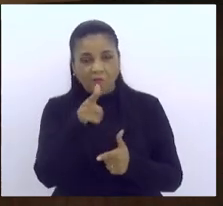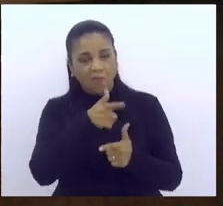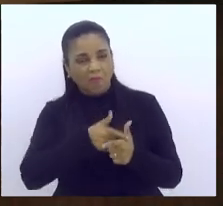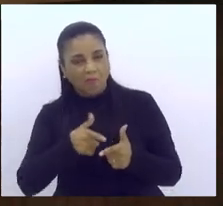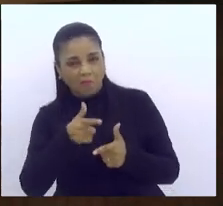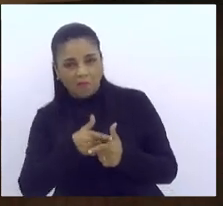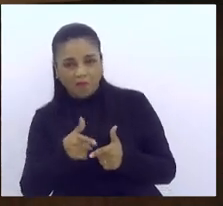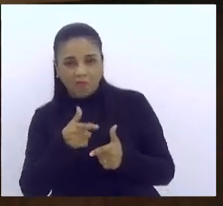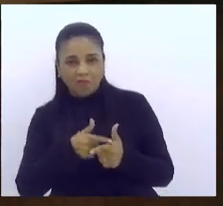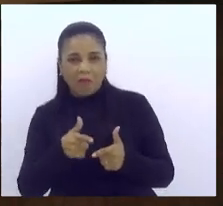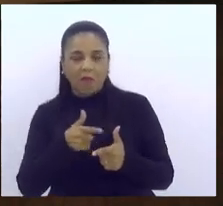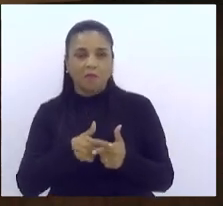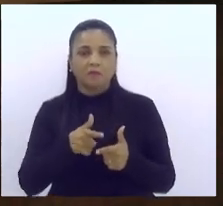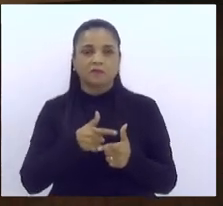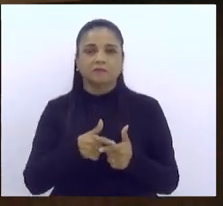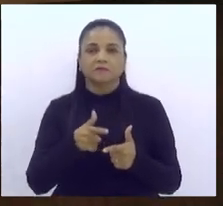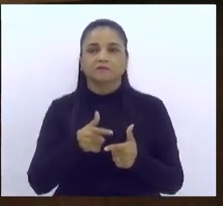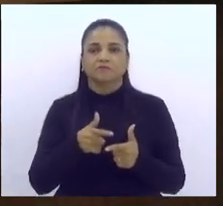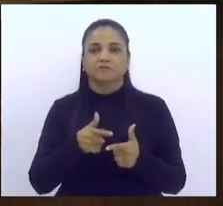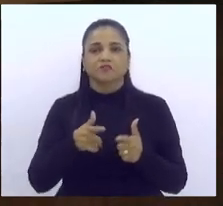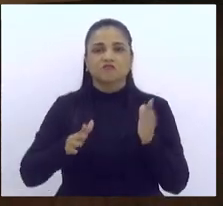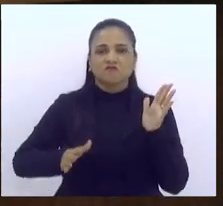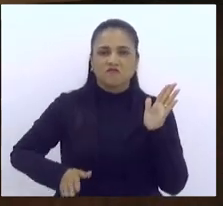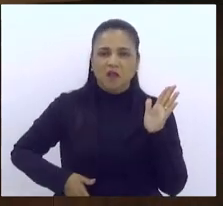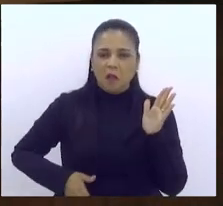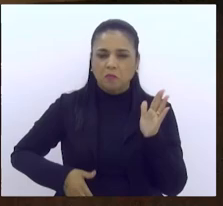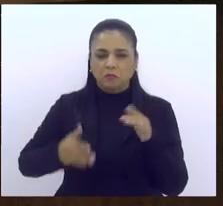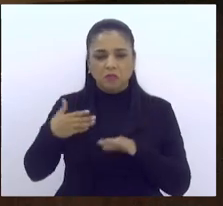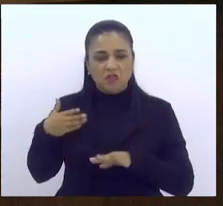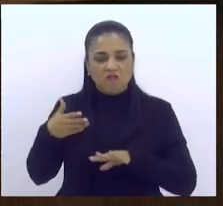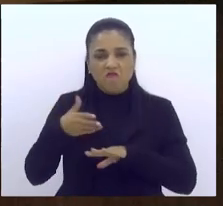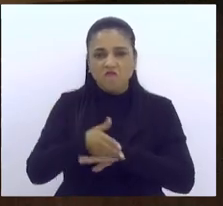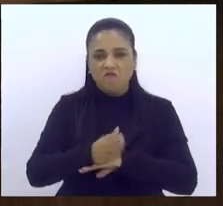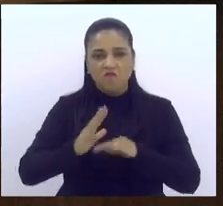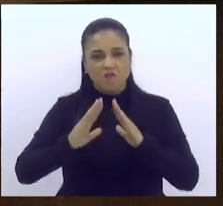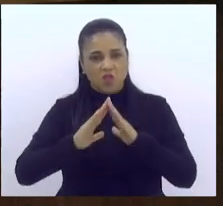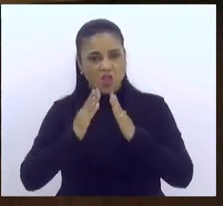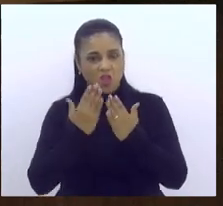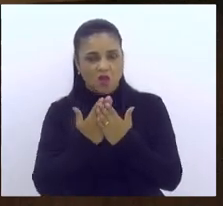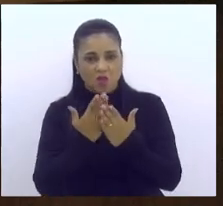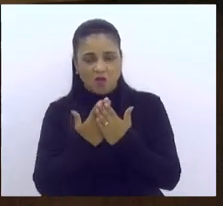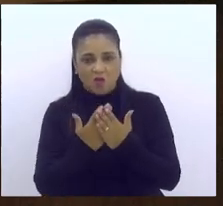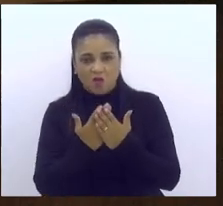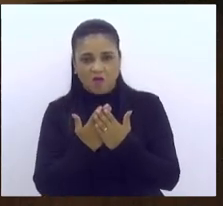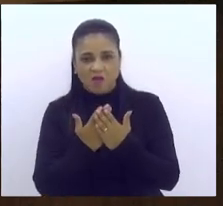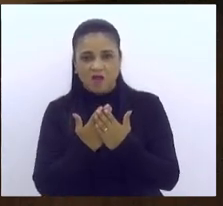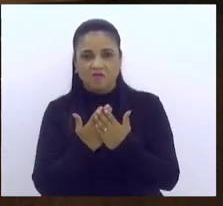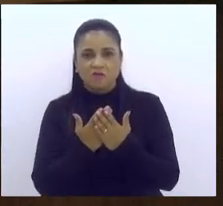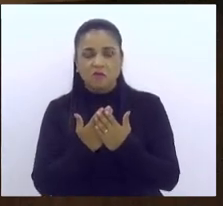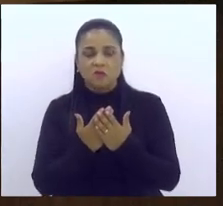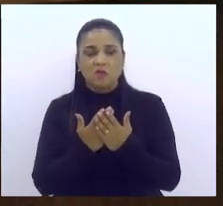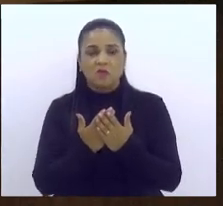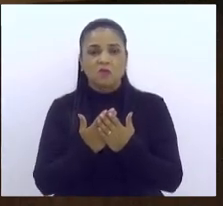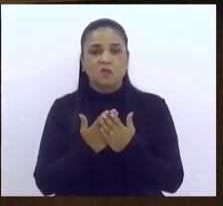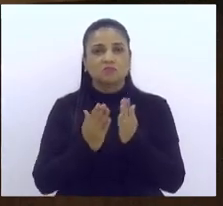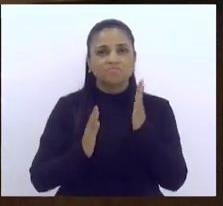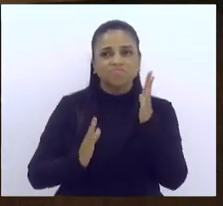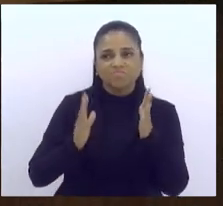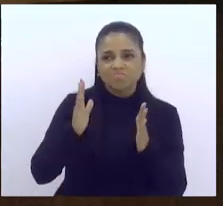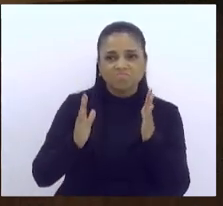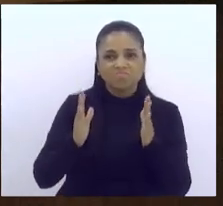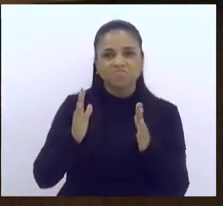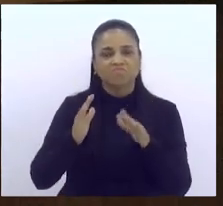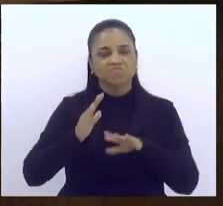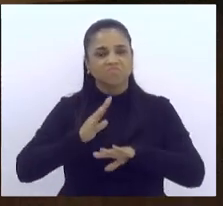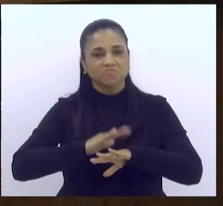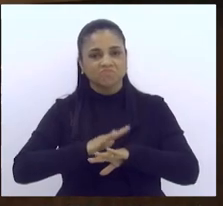problema que os vagabundos invadiram a escola e ficou aquele momento tenso de